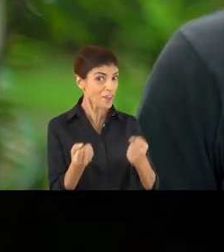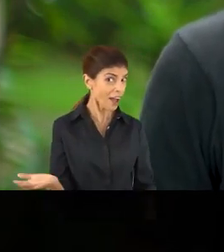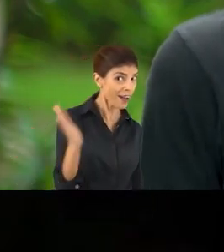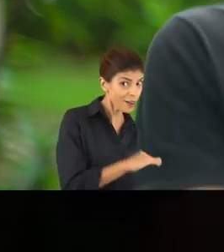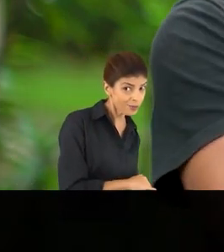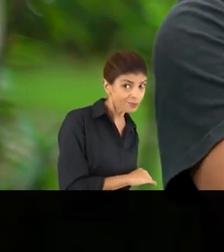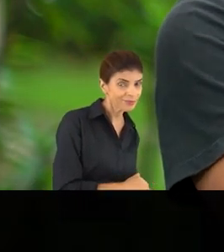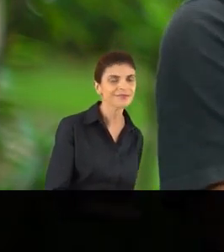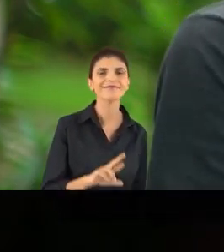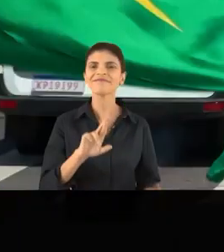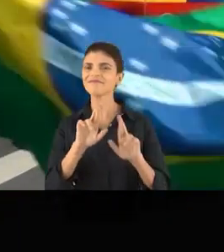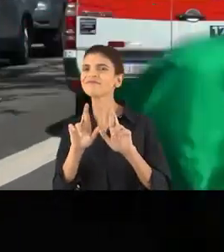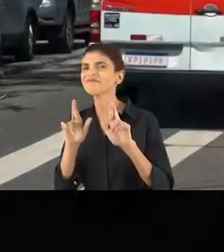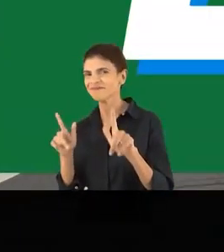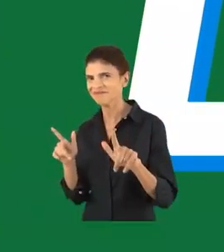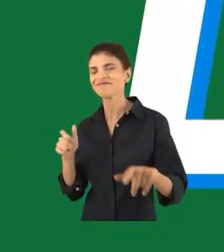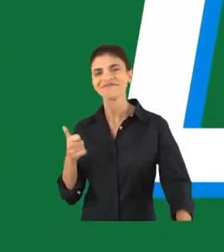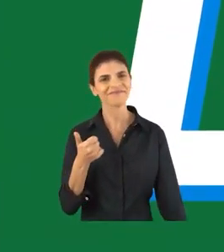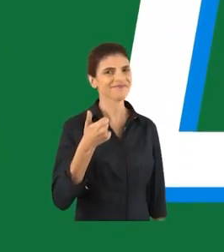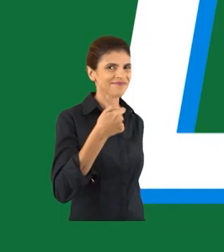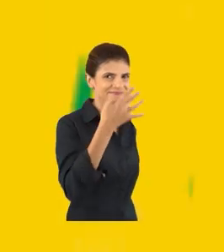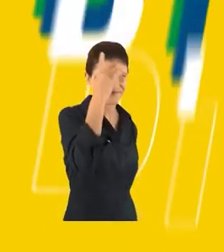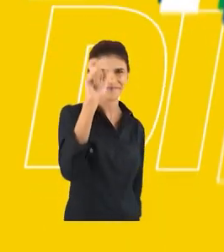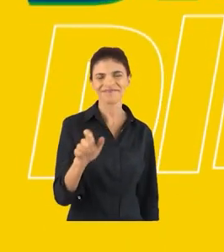corrupção. Vamos juntos?